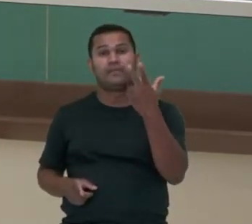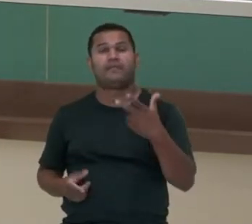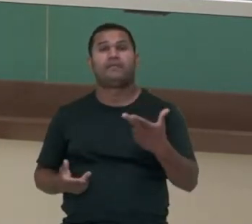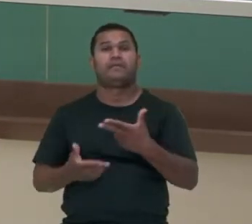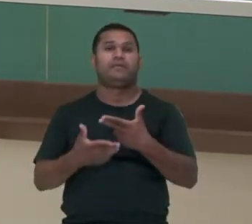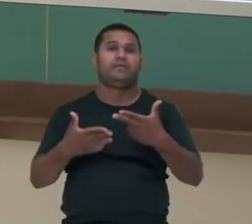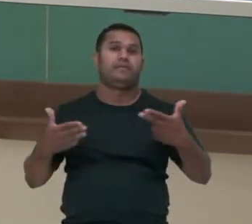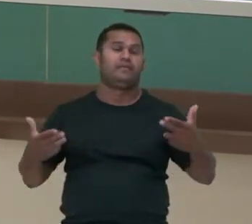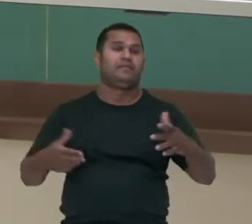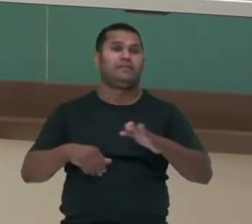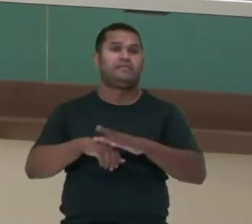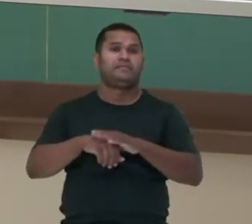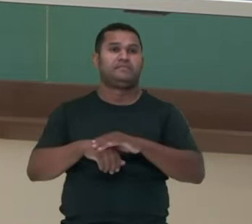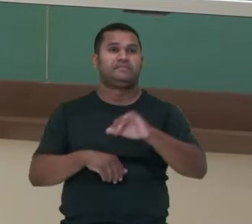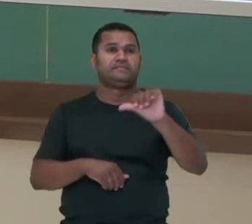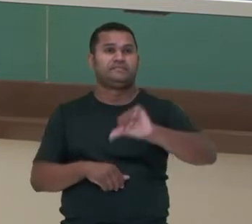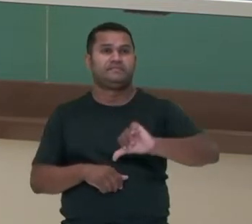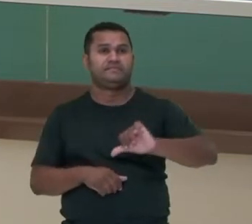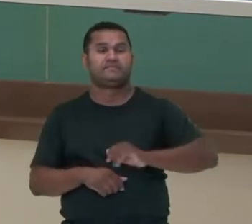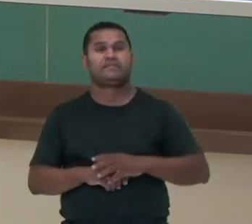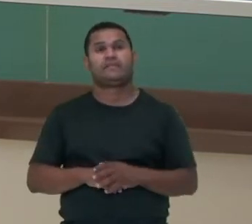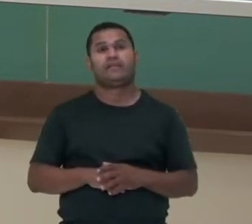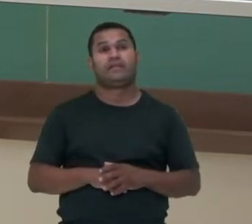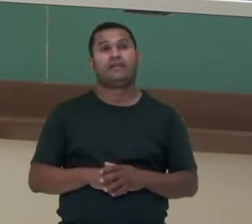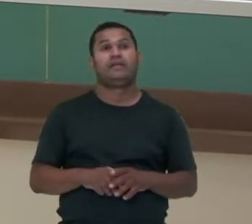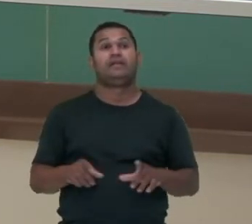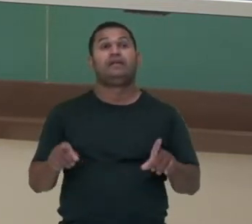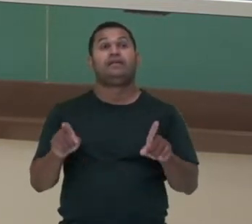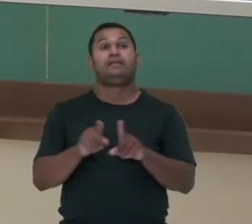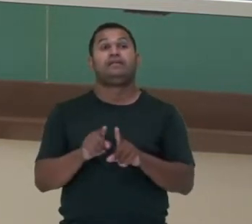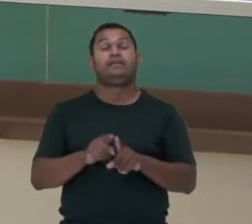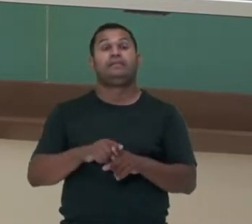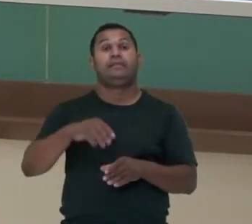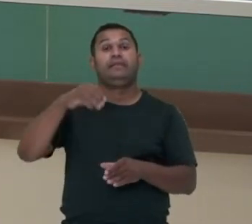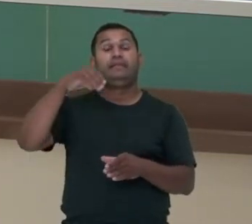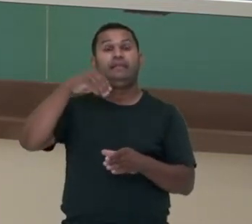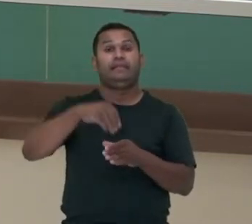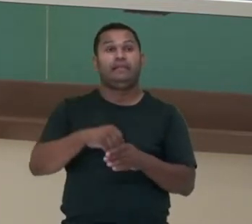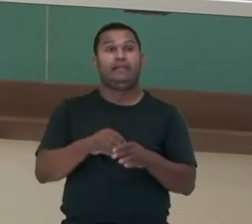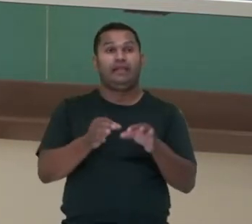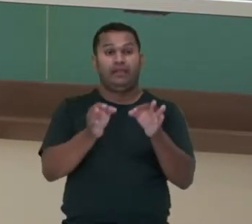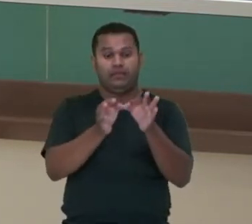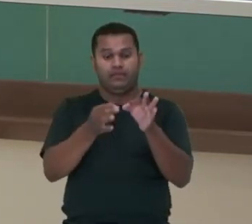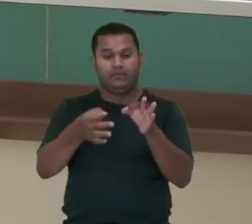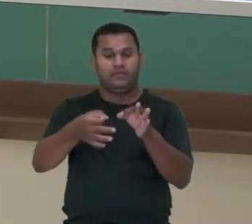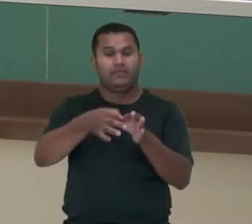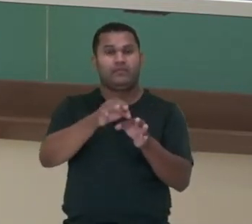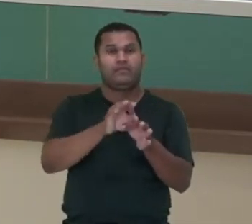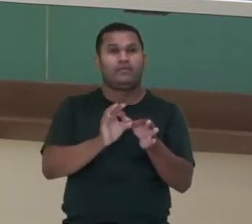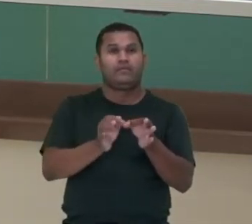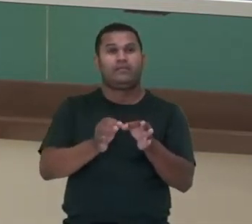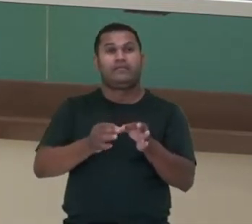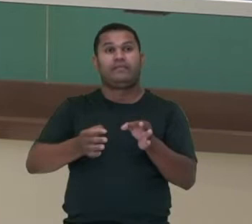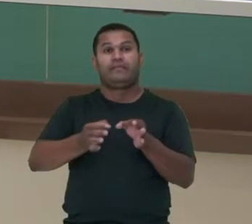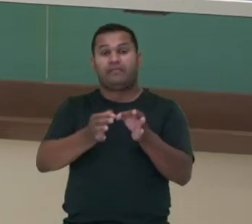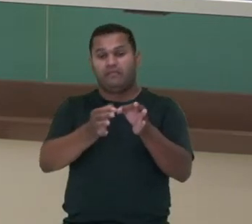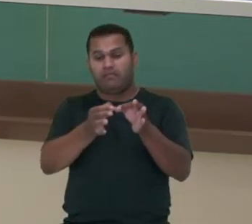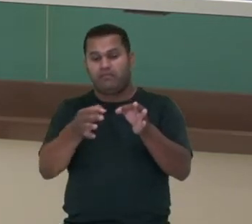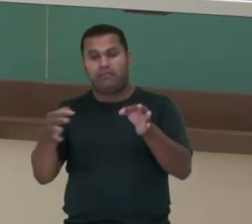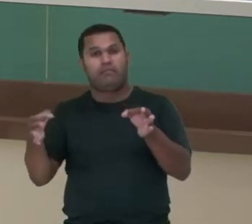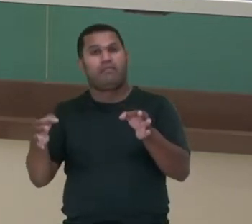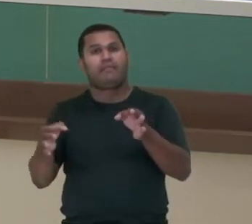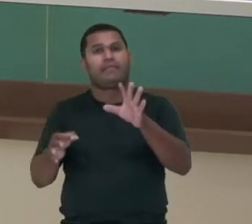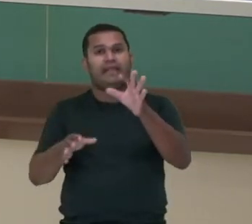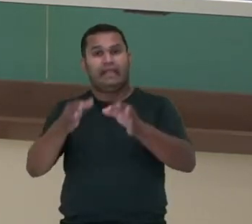de radicais livres, que são aquelas moléculas, né, que se quebram e ficam circulando ali no sangue, né? Alterações